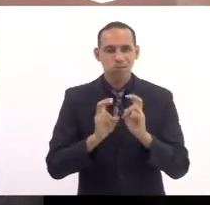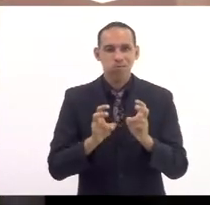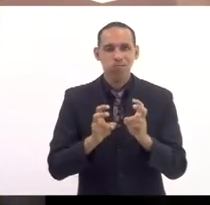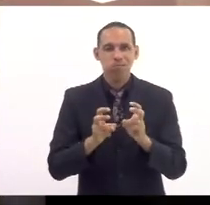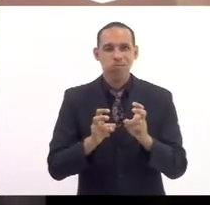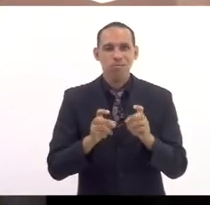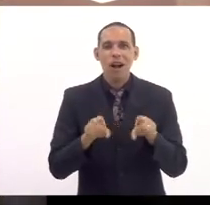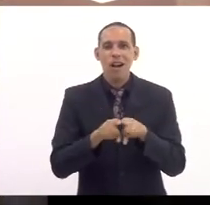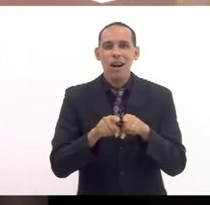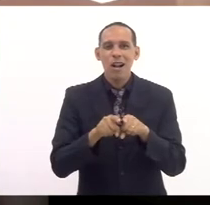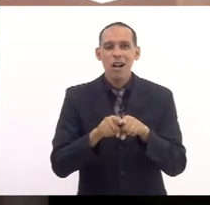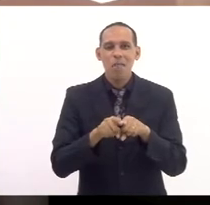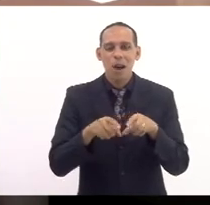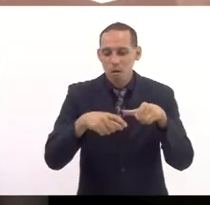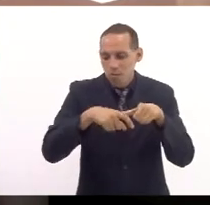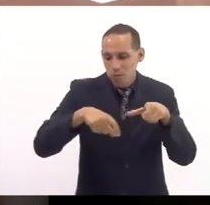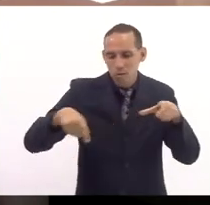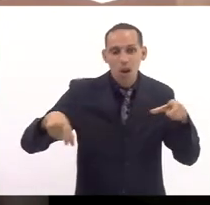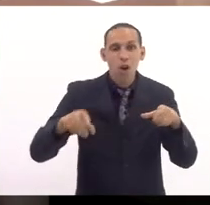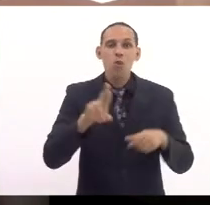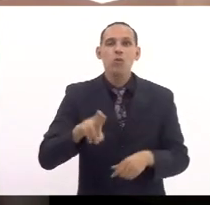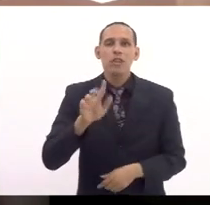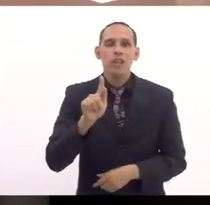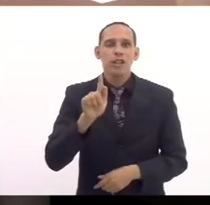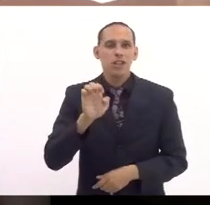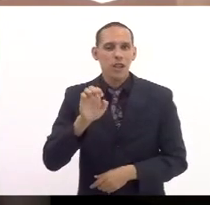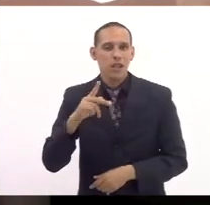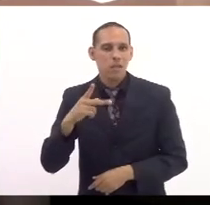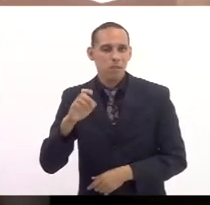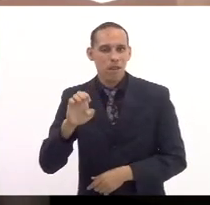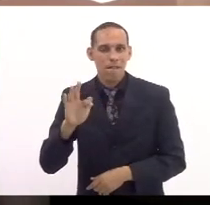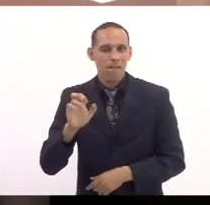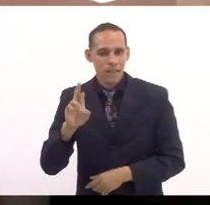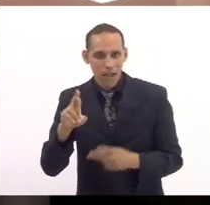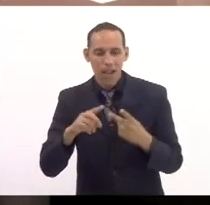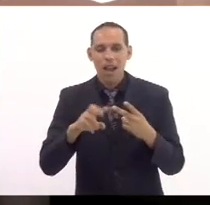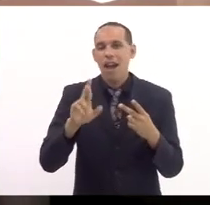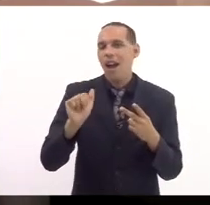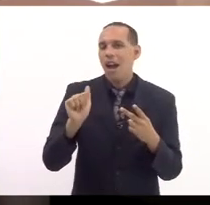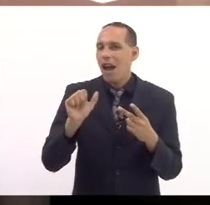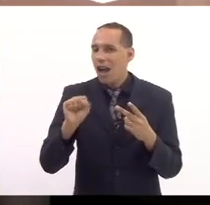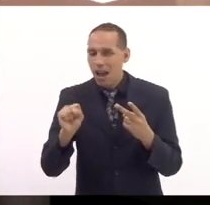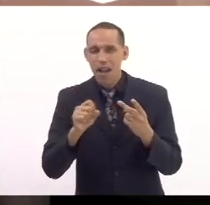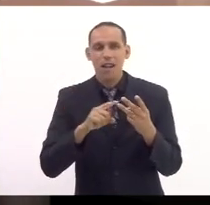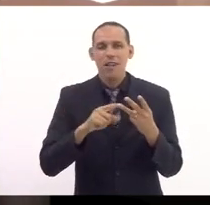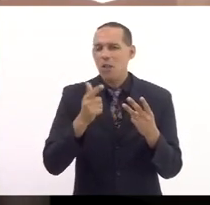não só o GPFER, como o PROEIS, como o RAIS, utilizando até o batalhão da área.